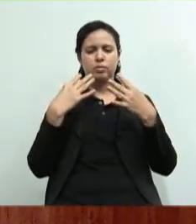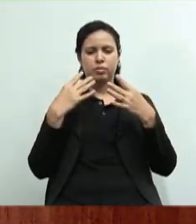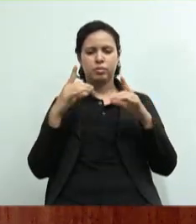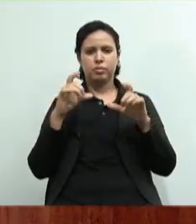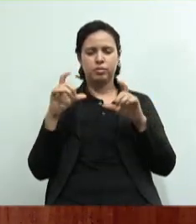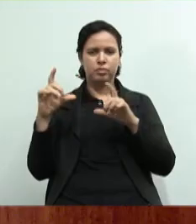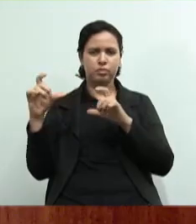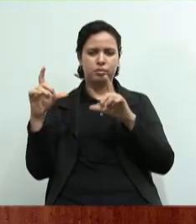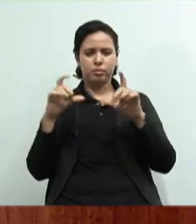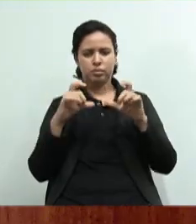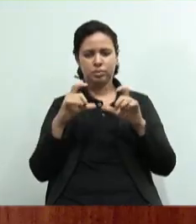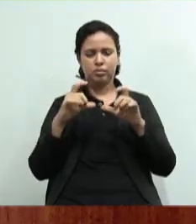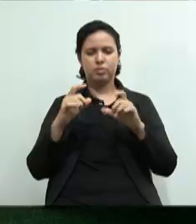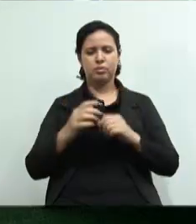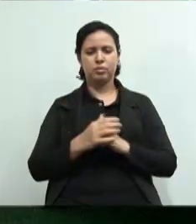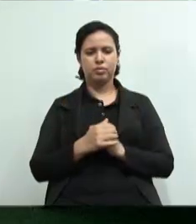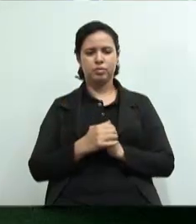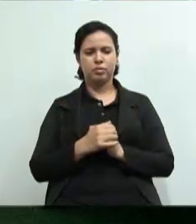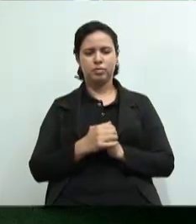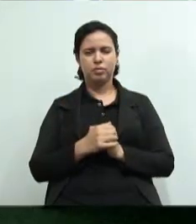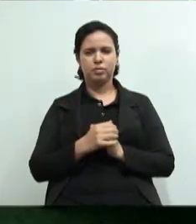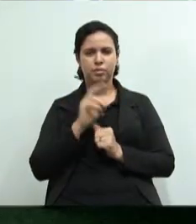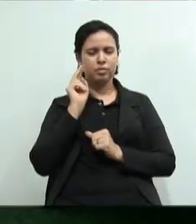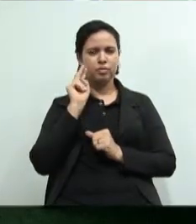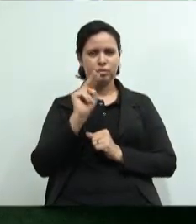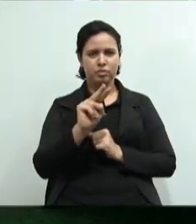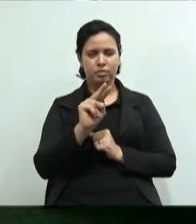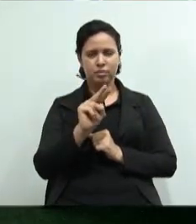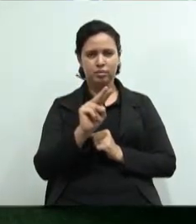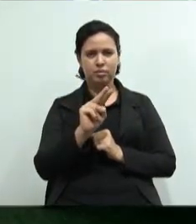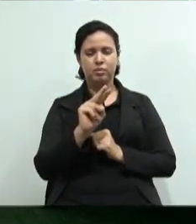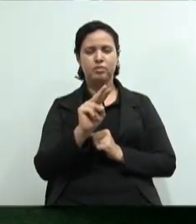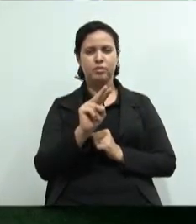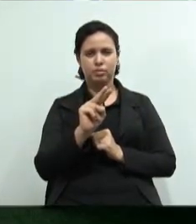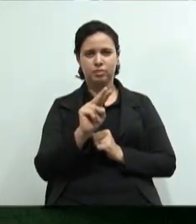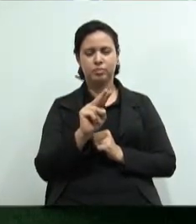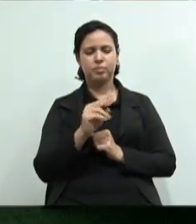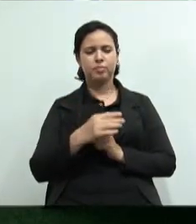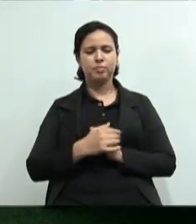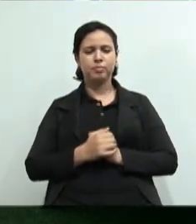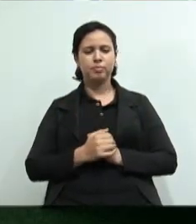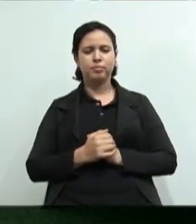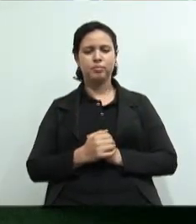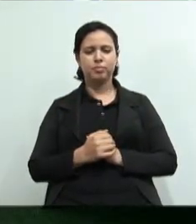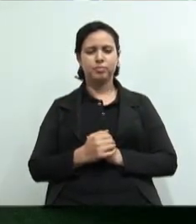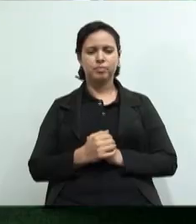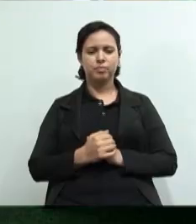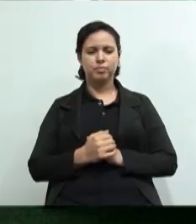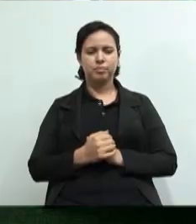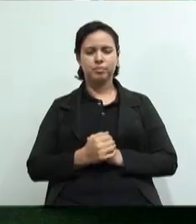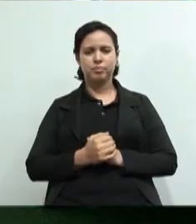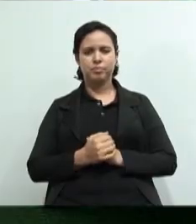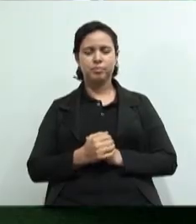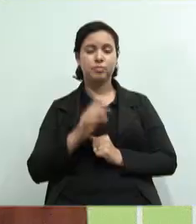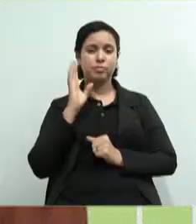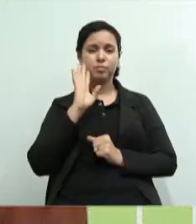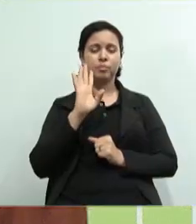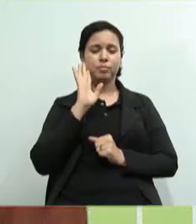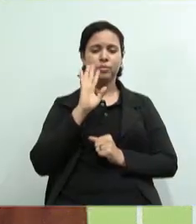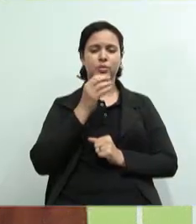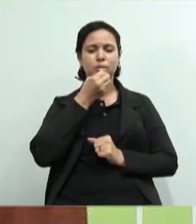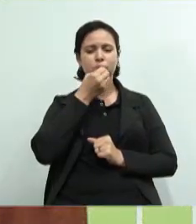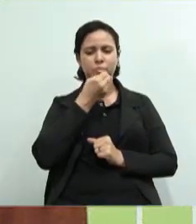foto sua. Sério? Ali tá, na tela, tá? Que bom. Todo mundo atento, professora. Que legal. É bom a gente saber